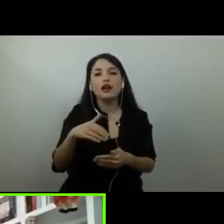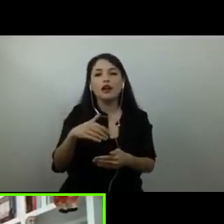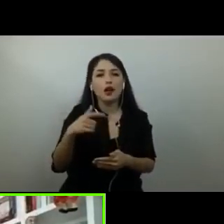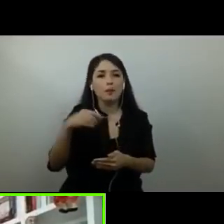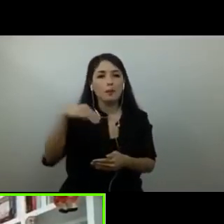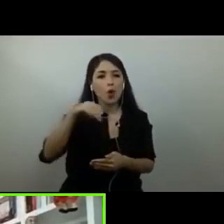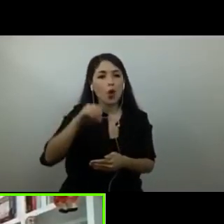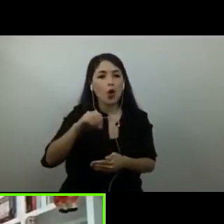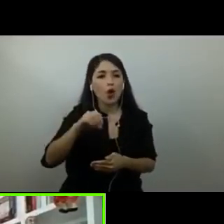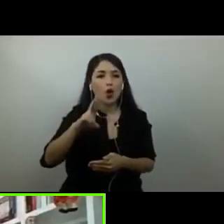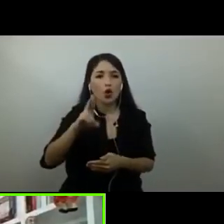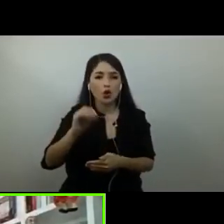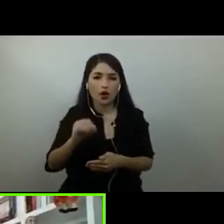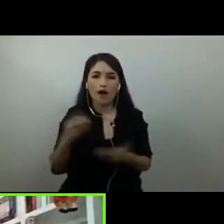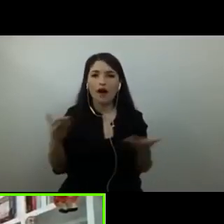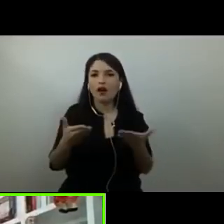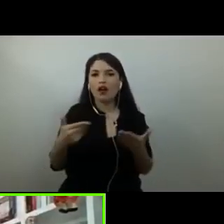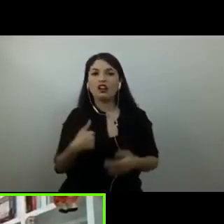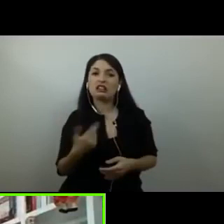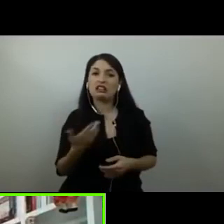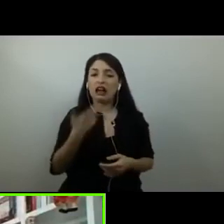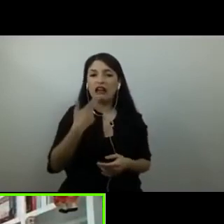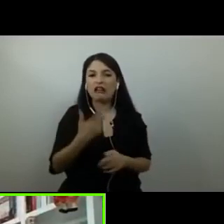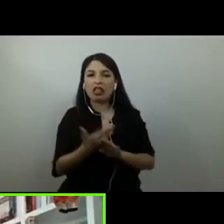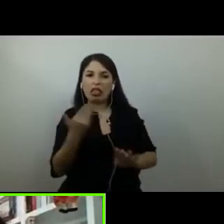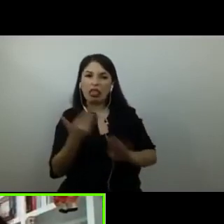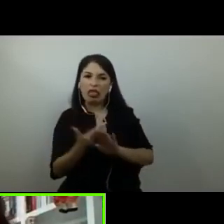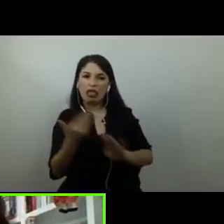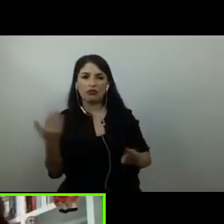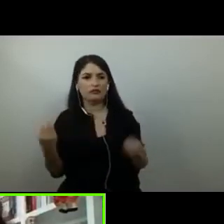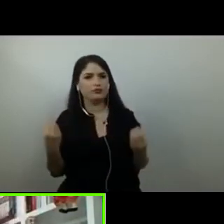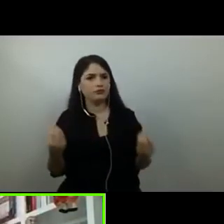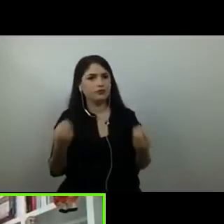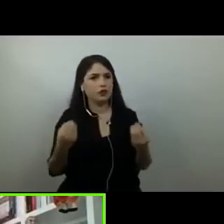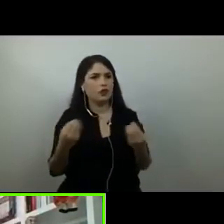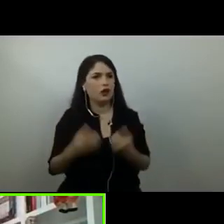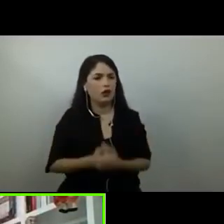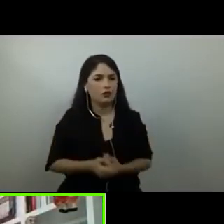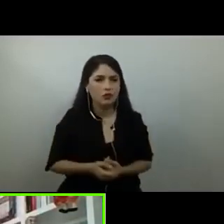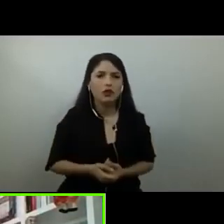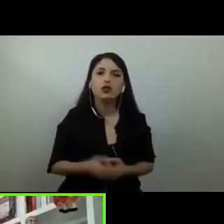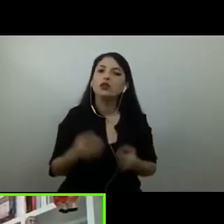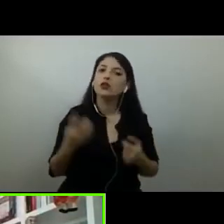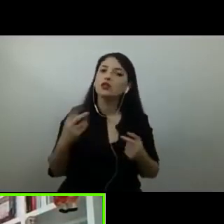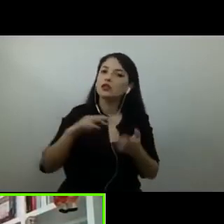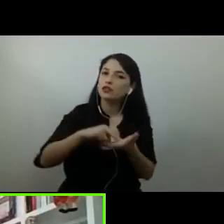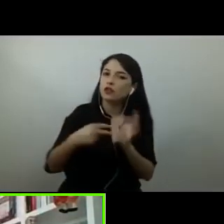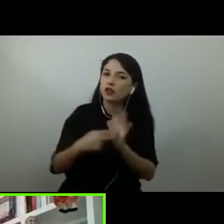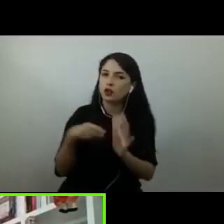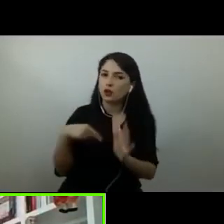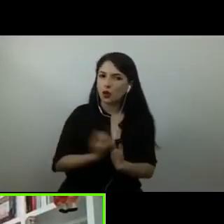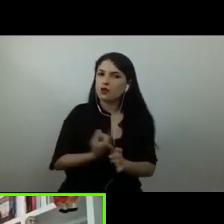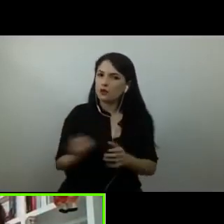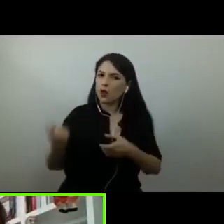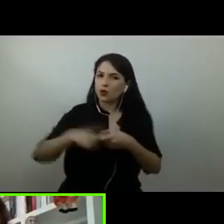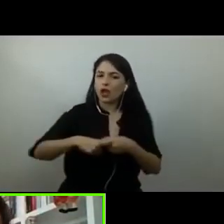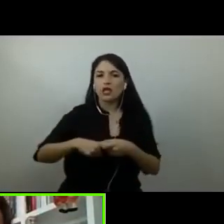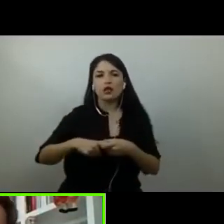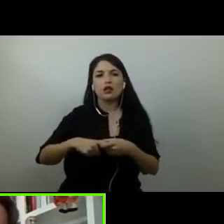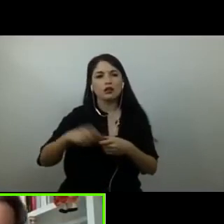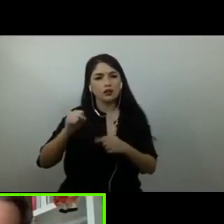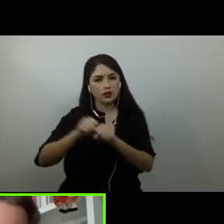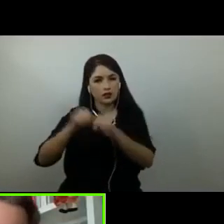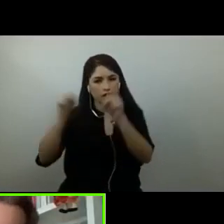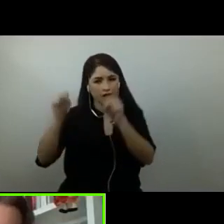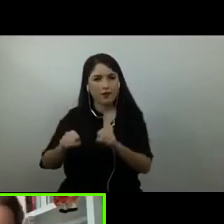né? Espero, para o restabelecimento do nosso sistema de justiça e para a credibilidade do nosso sistema de justiça, que a parcialidade com que